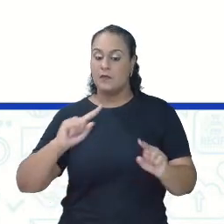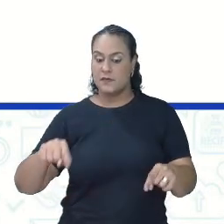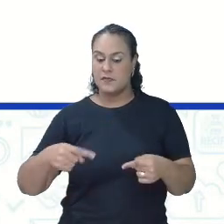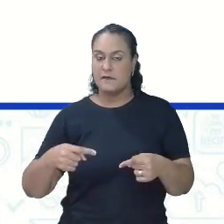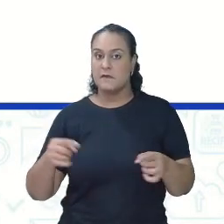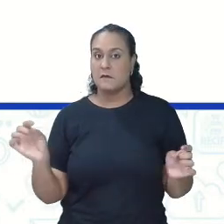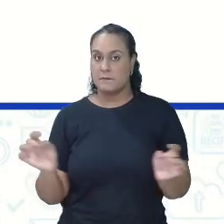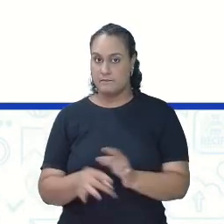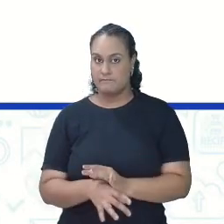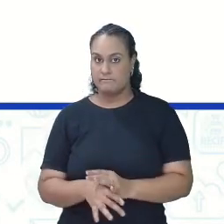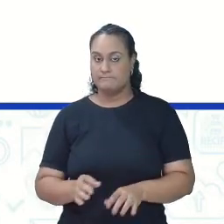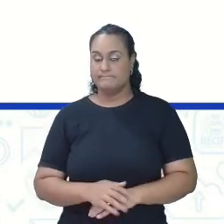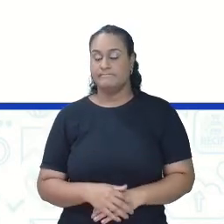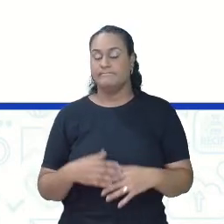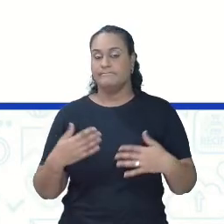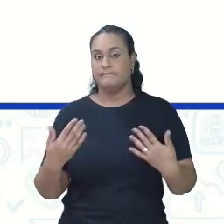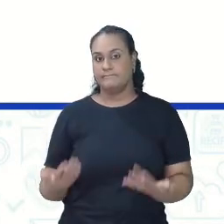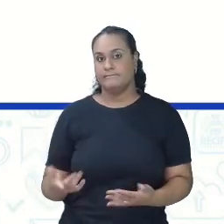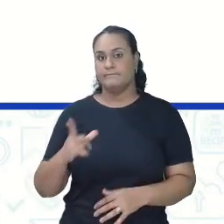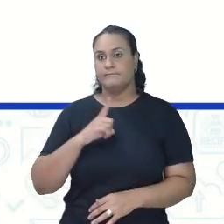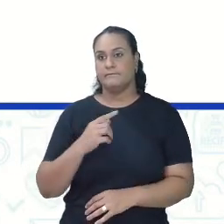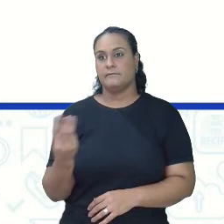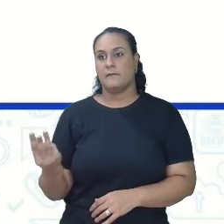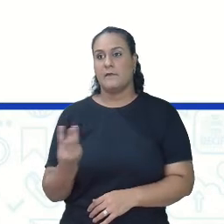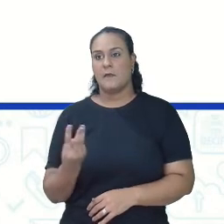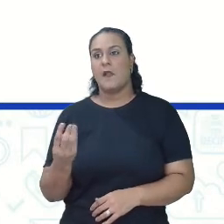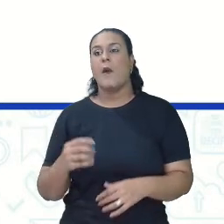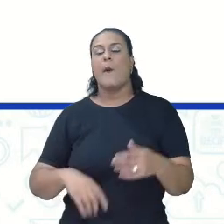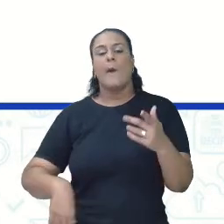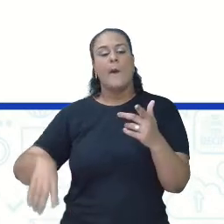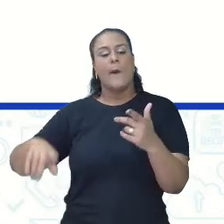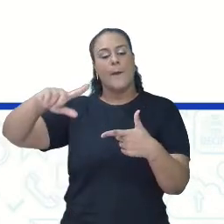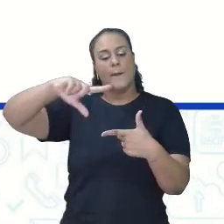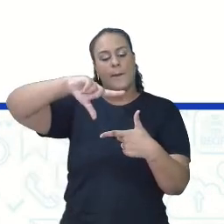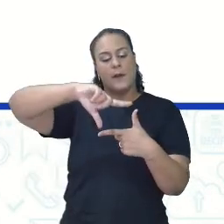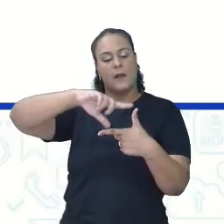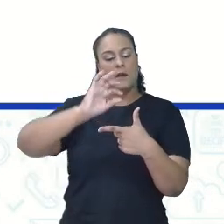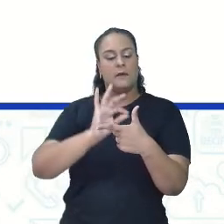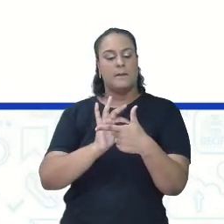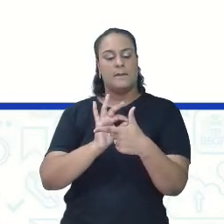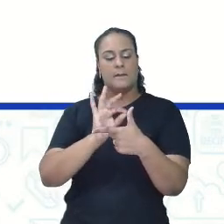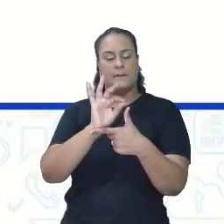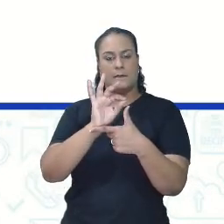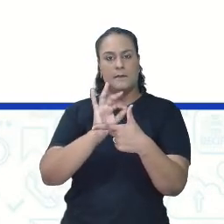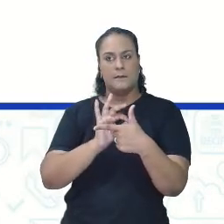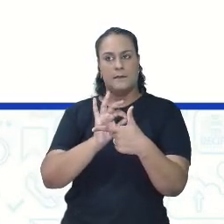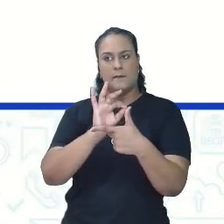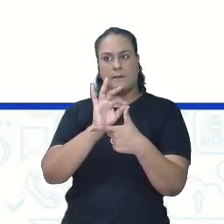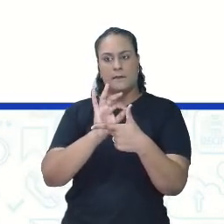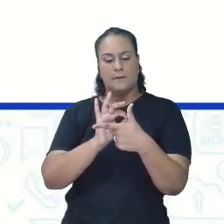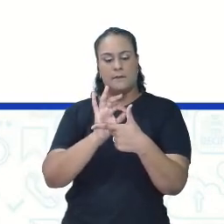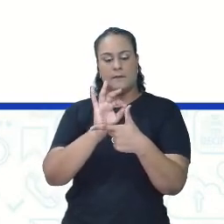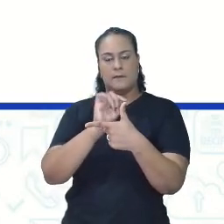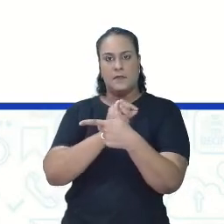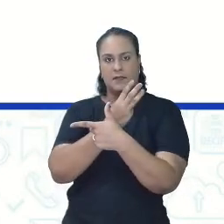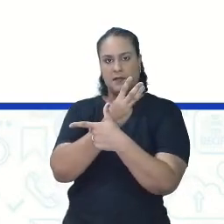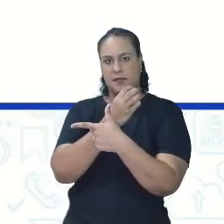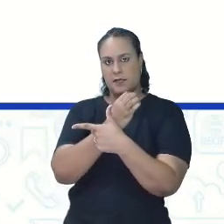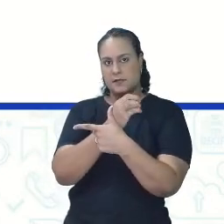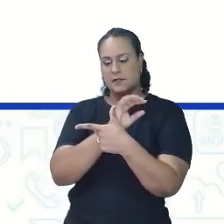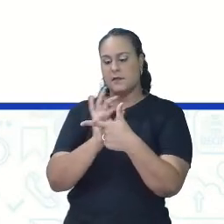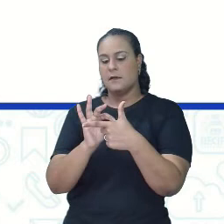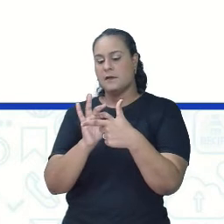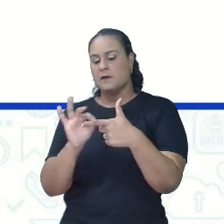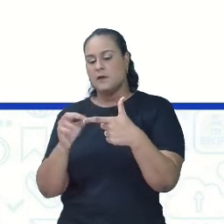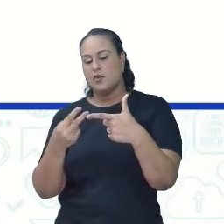terminar. Enfim, aqui a gente tem as 3 dimensões já sinalizadas no nosso exemplo. Temos 3 de altura, 2 de